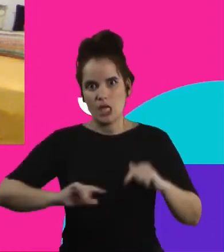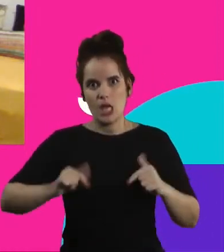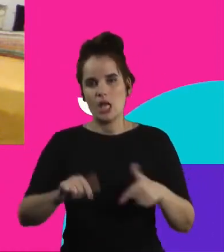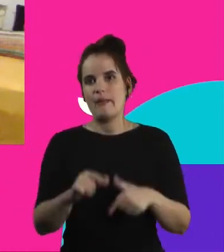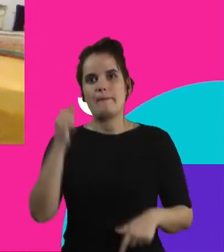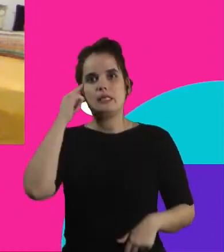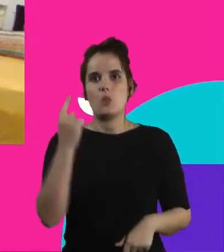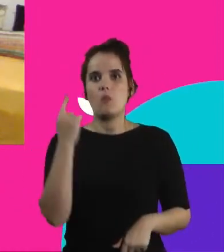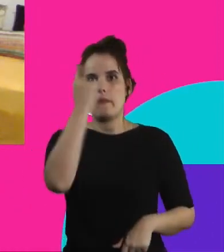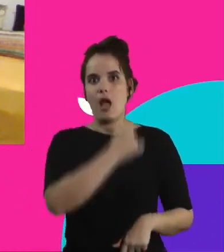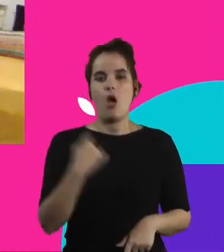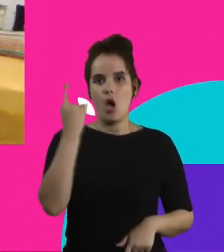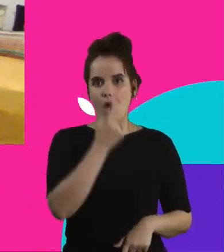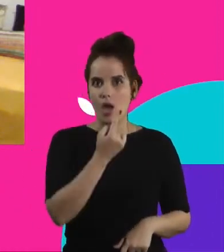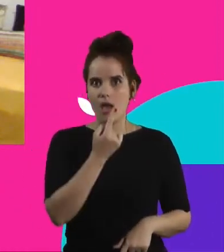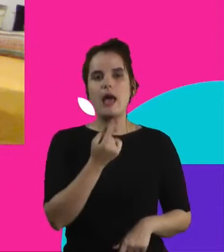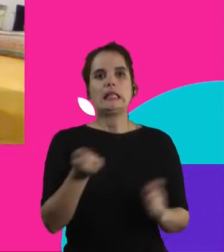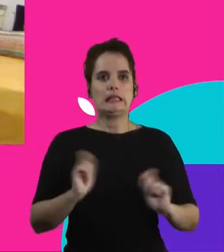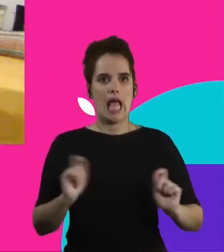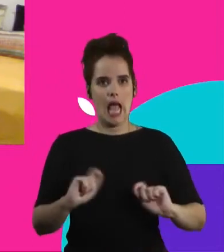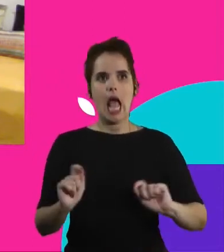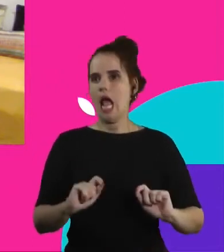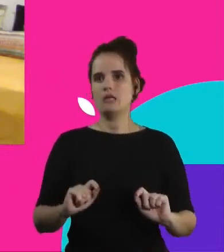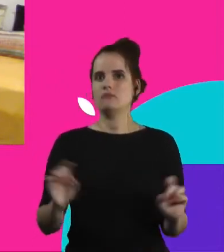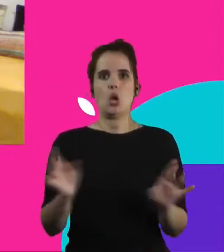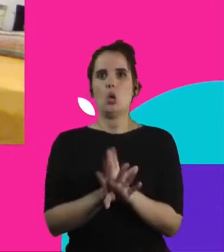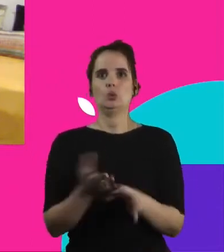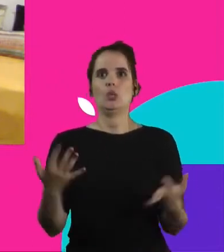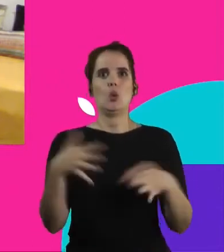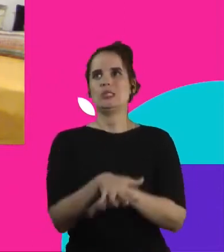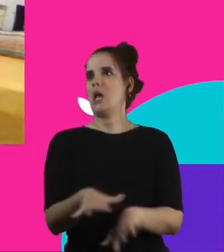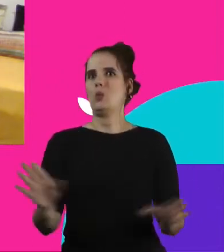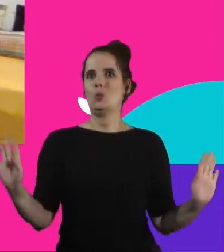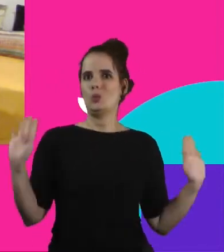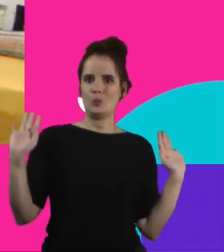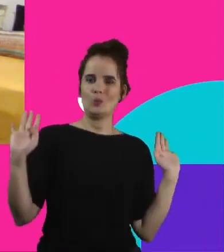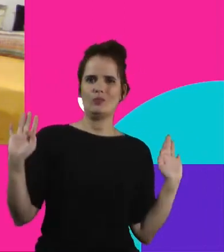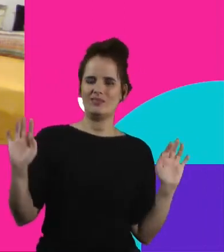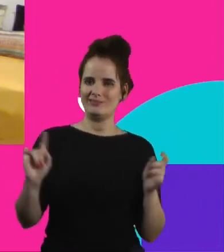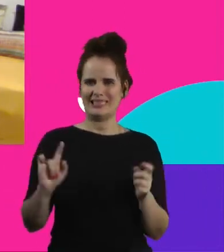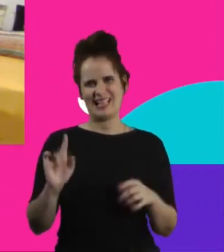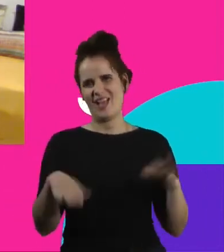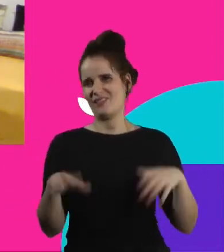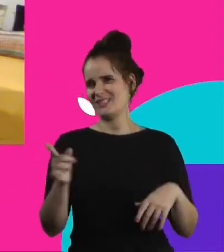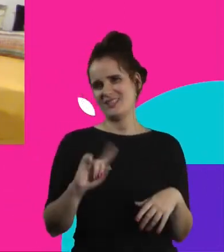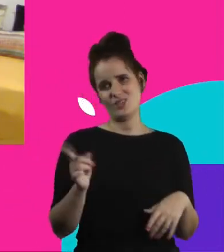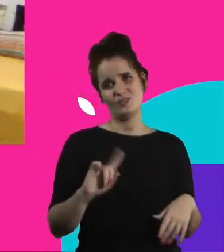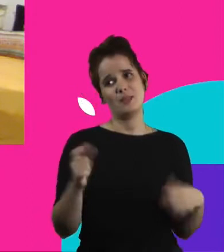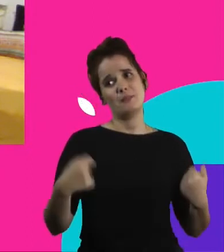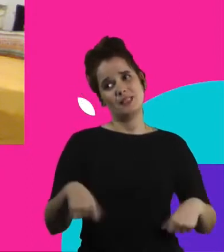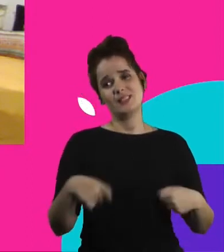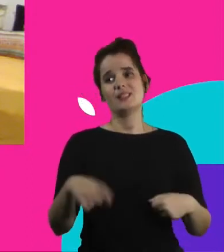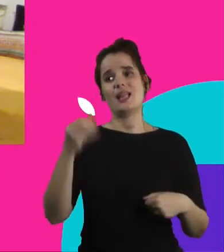de encontro a gente vai se tornar uma liderança inclusiva, livre de vieses, né? E a gente sabe que os vieses, a gente não vai conseguir eliminar os vieses, a gente vai conseguir